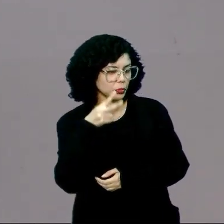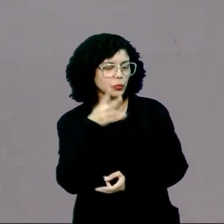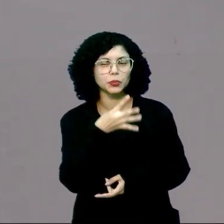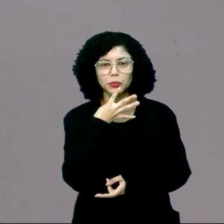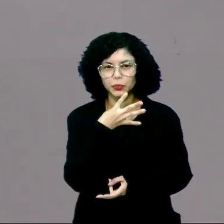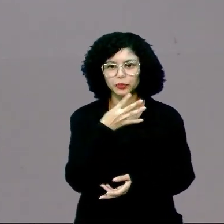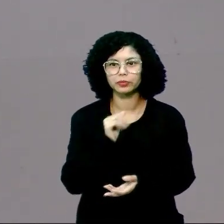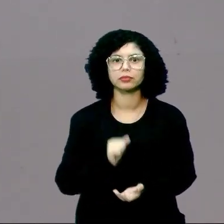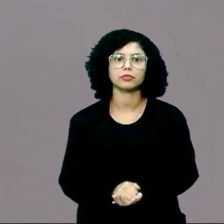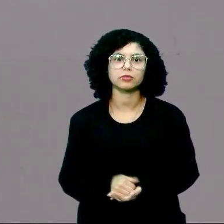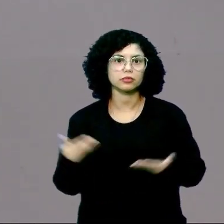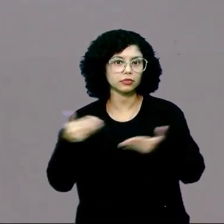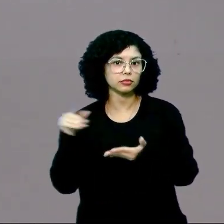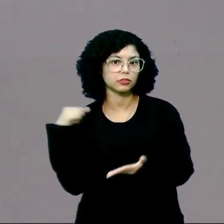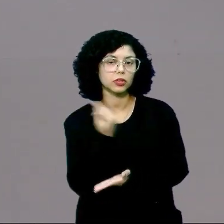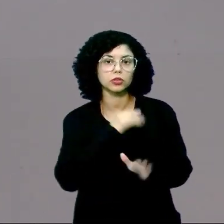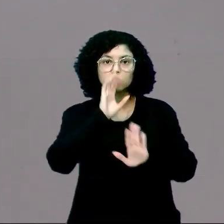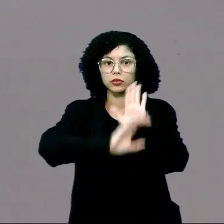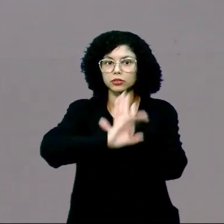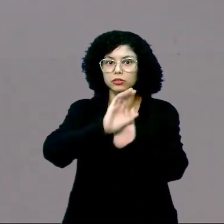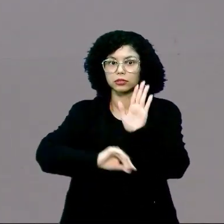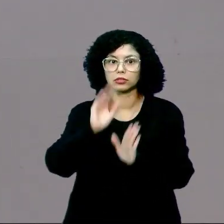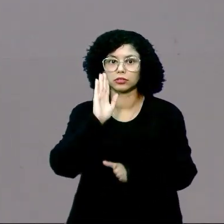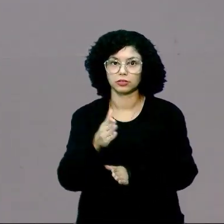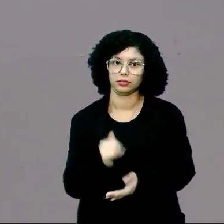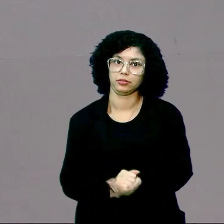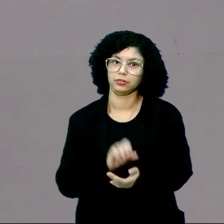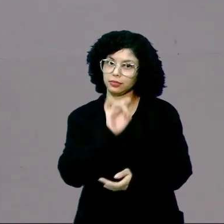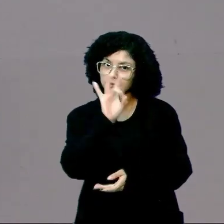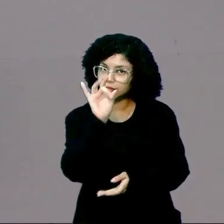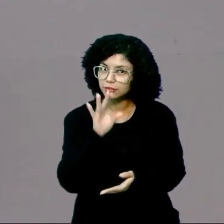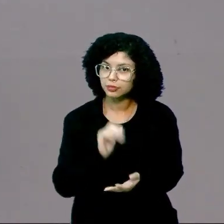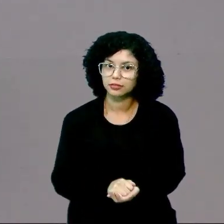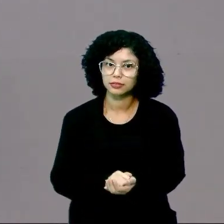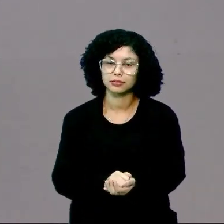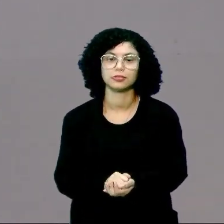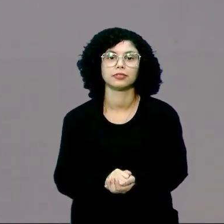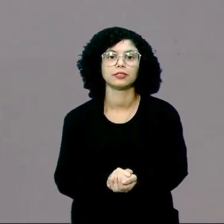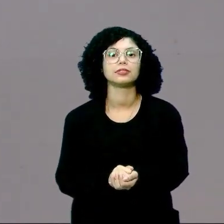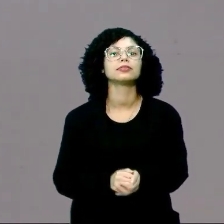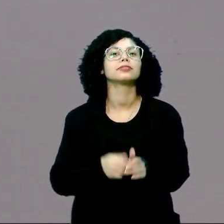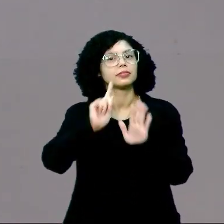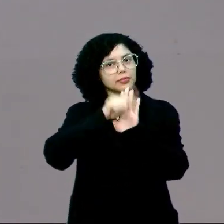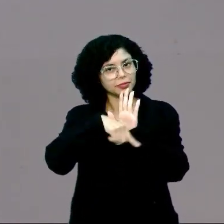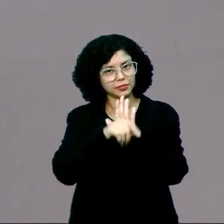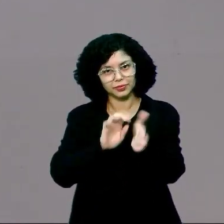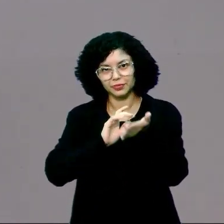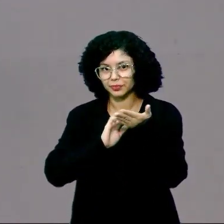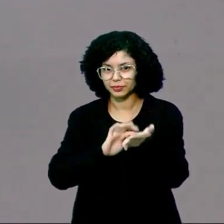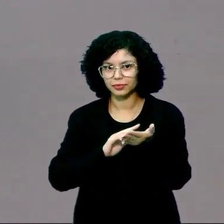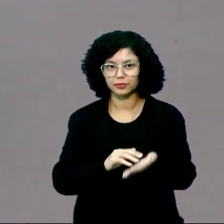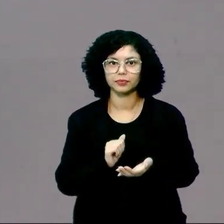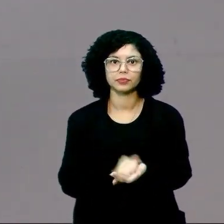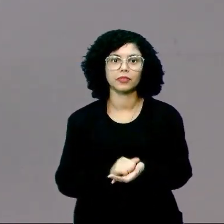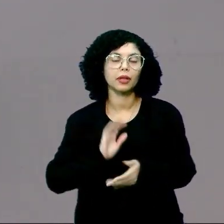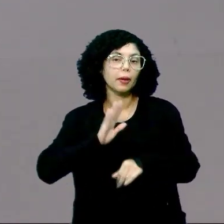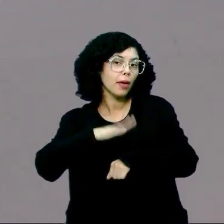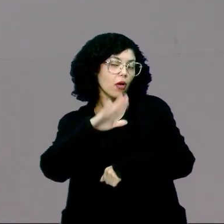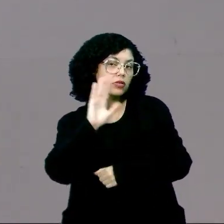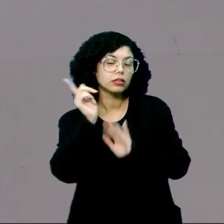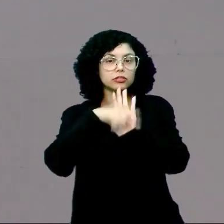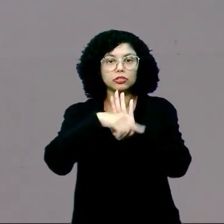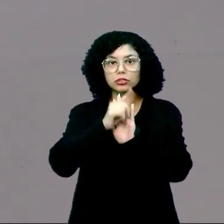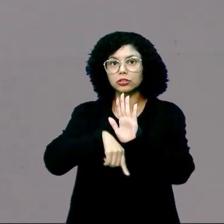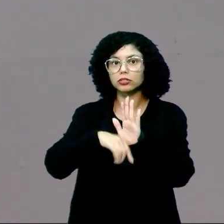familiarizados, né? Hoje o nosso conteúdo, já estou dando uma pista aqui, é sobre os gêneros digitais, né? E a maioria